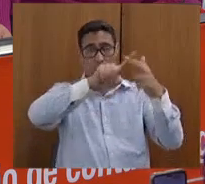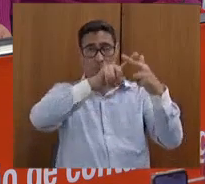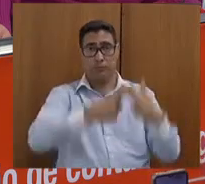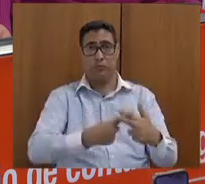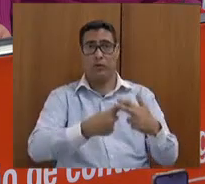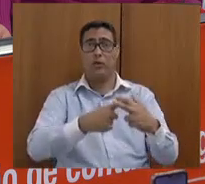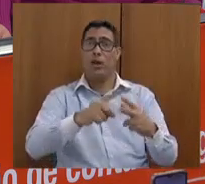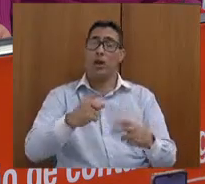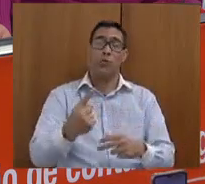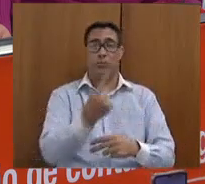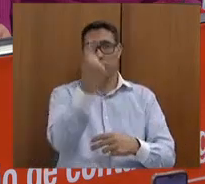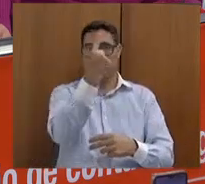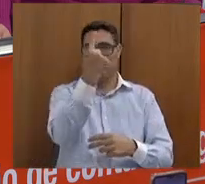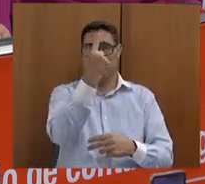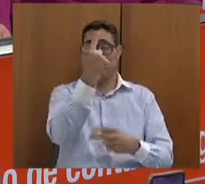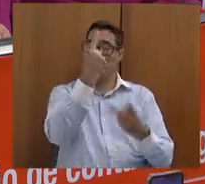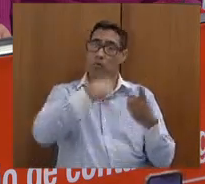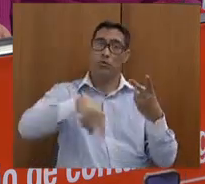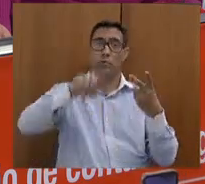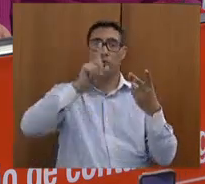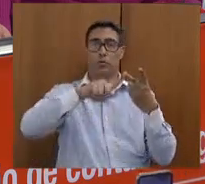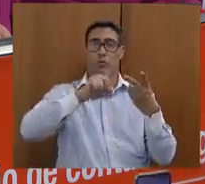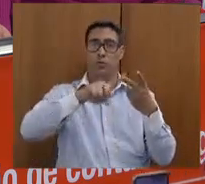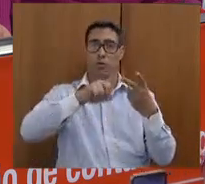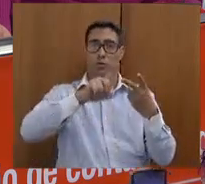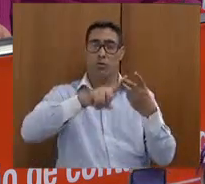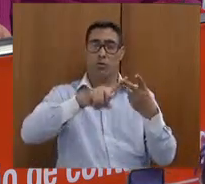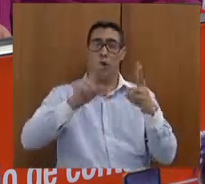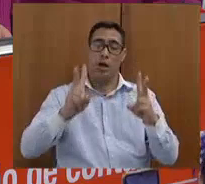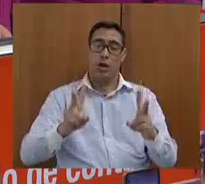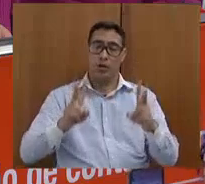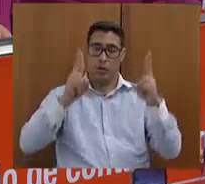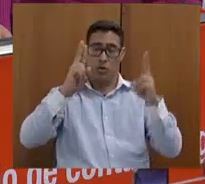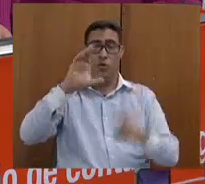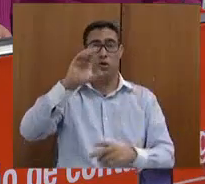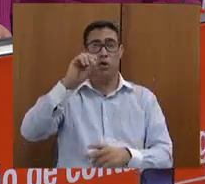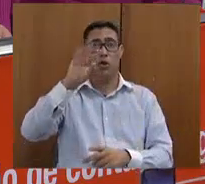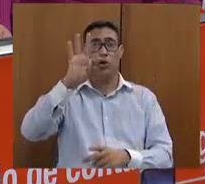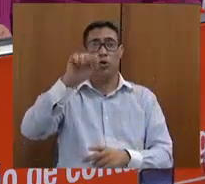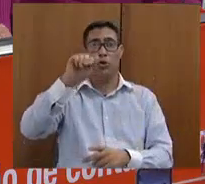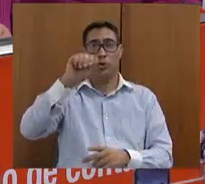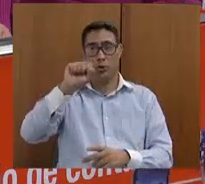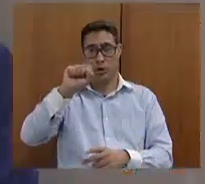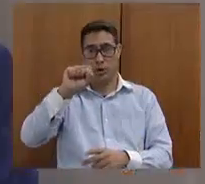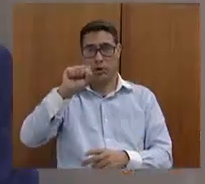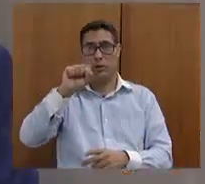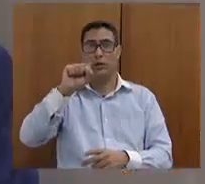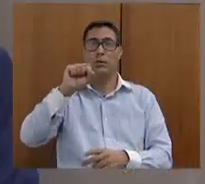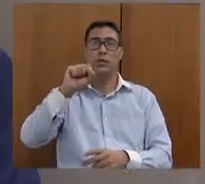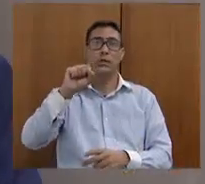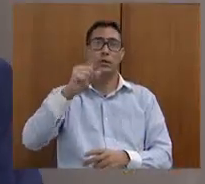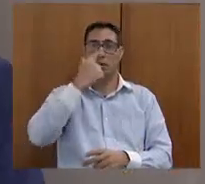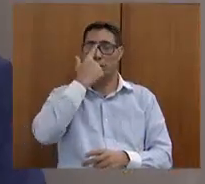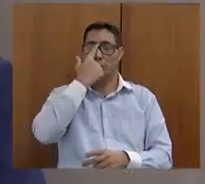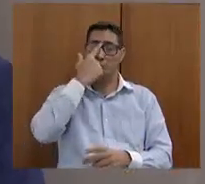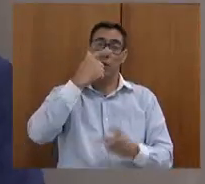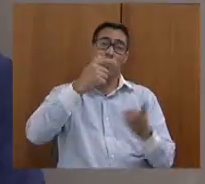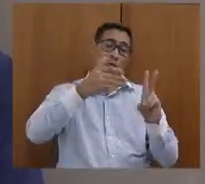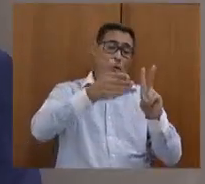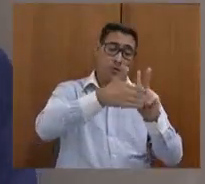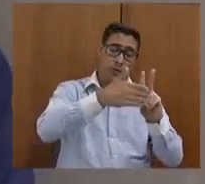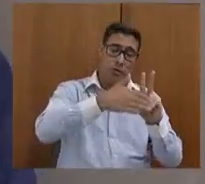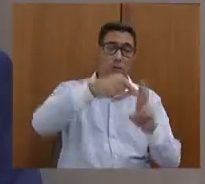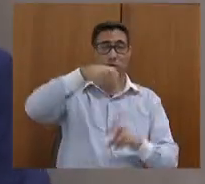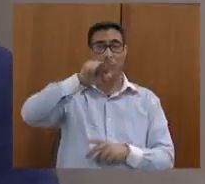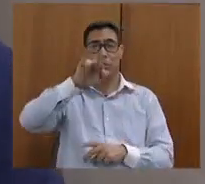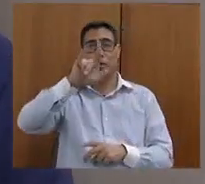este é o primeiro ponto o segundo ponto quanto ao recorte de cotas de estudantes beneficiados é quilombolas e negros